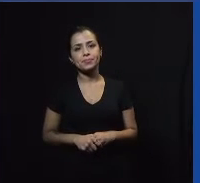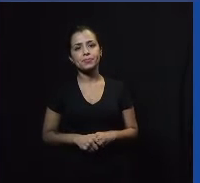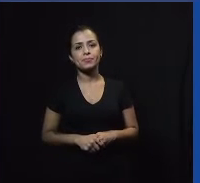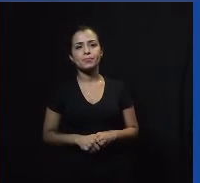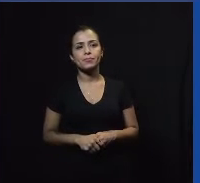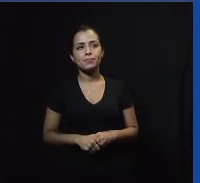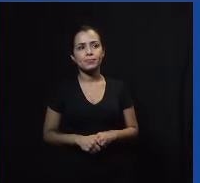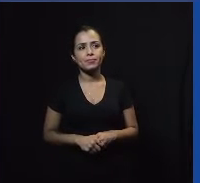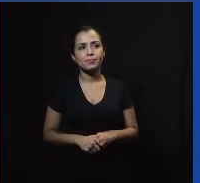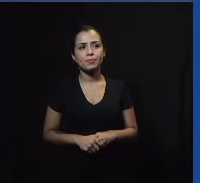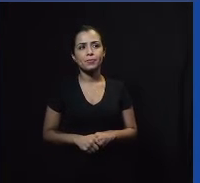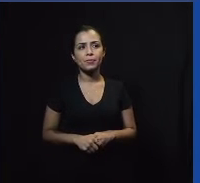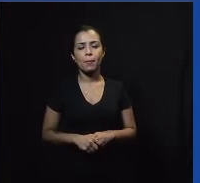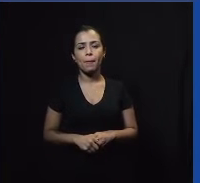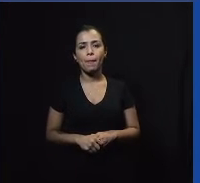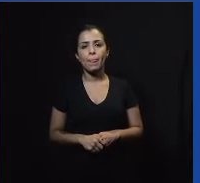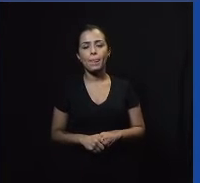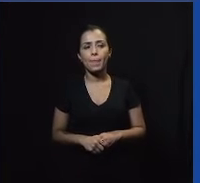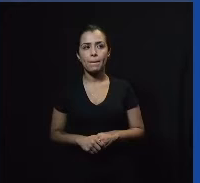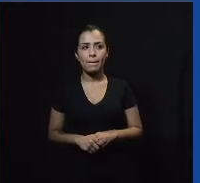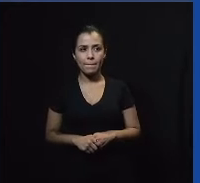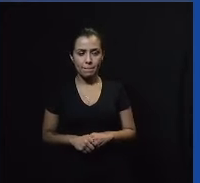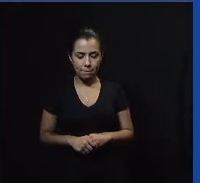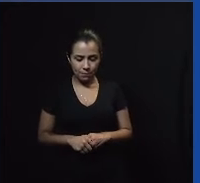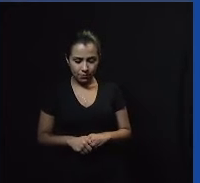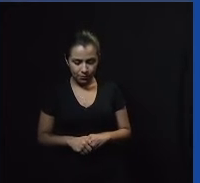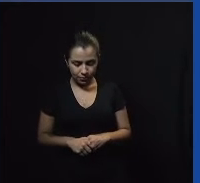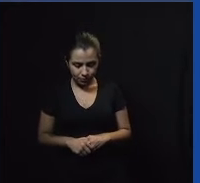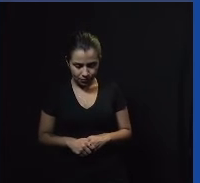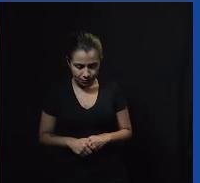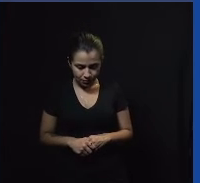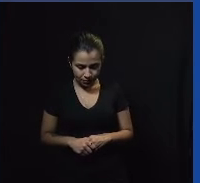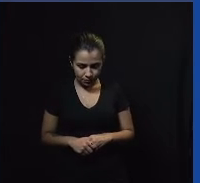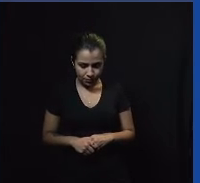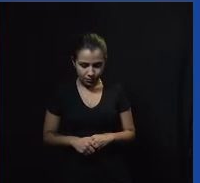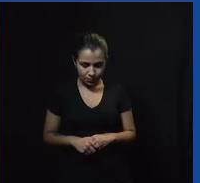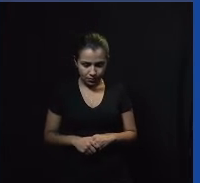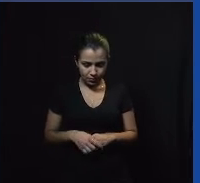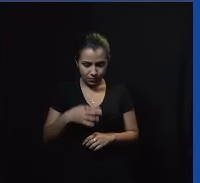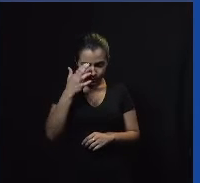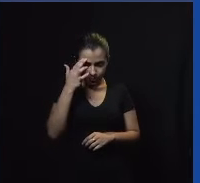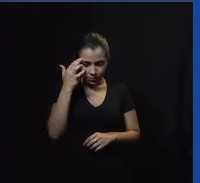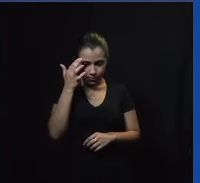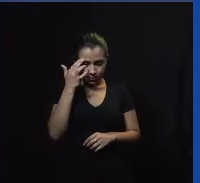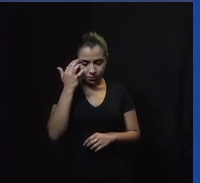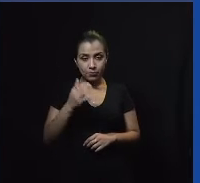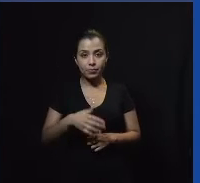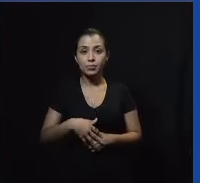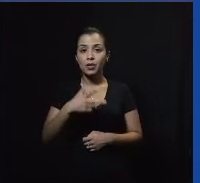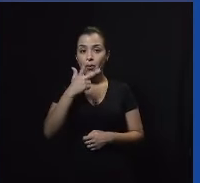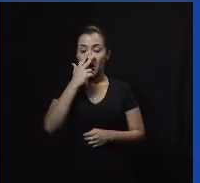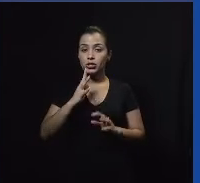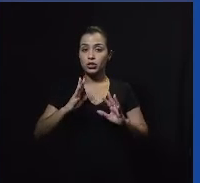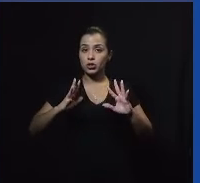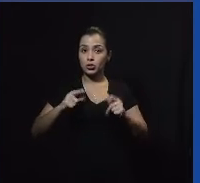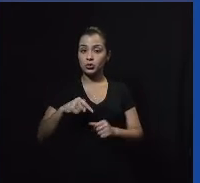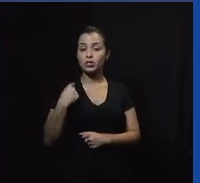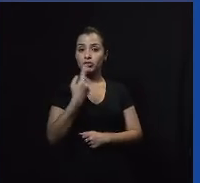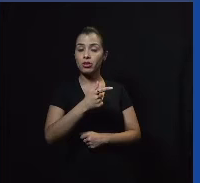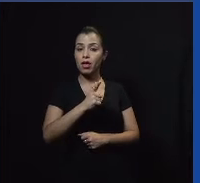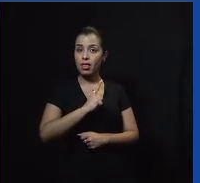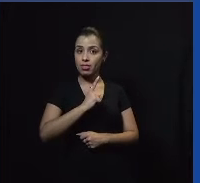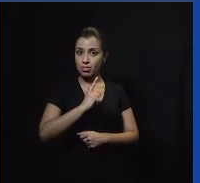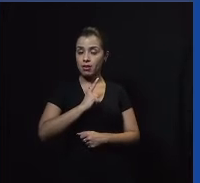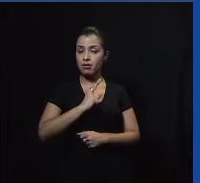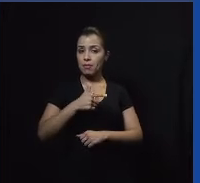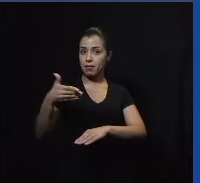Eu acho que a gente tem um alinhamento grande aqui, né, a gente teve, acho que todos nós, né, uma recepção muito boa de participação tanto dos